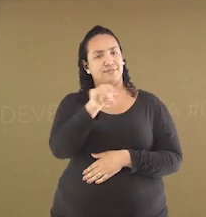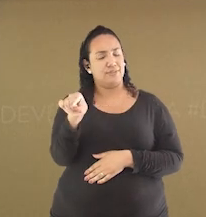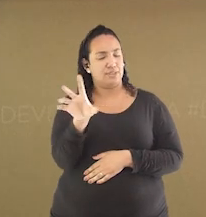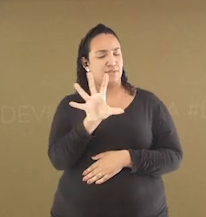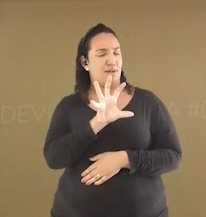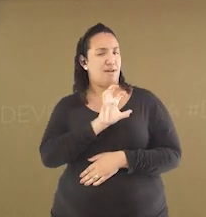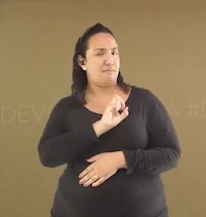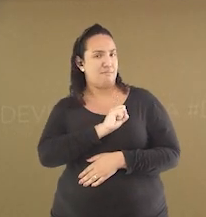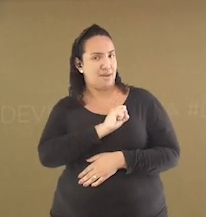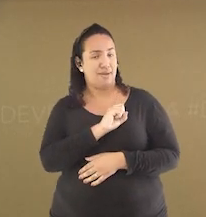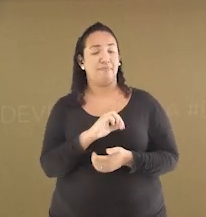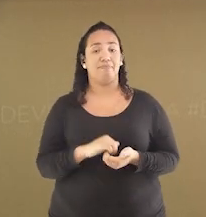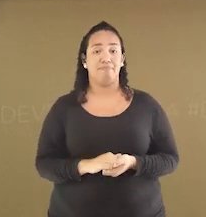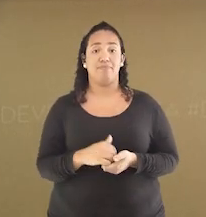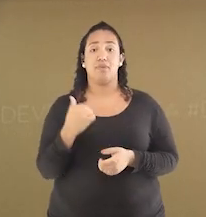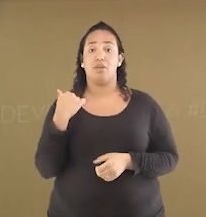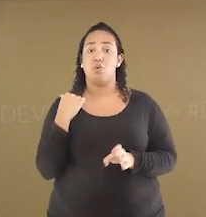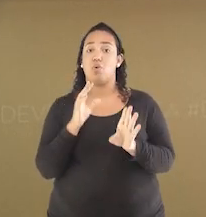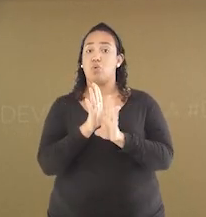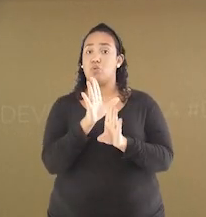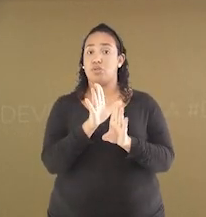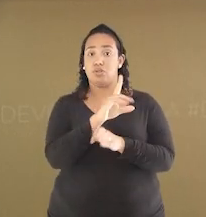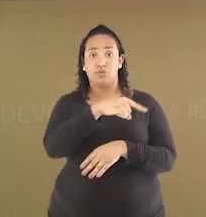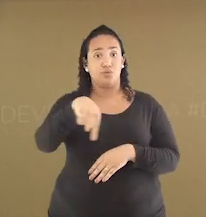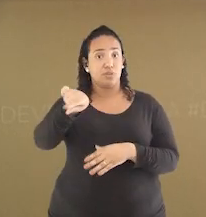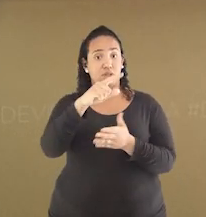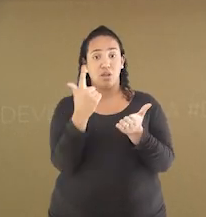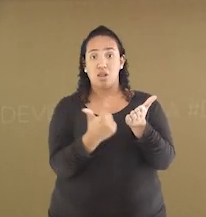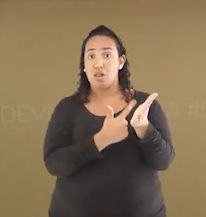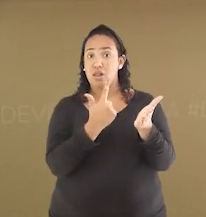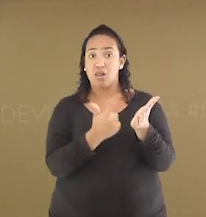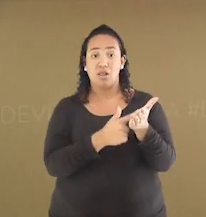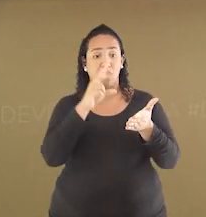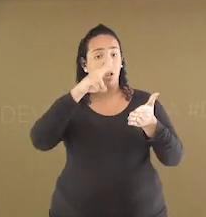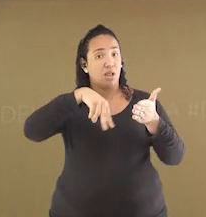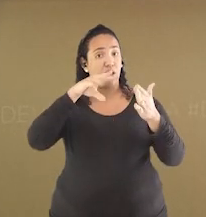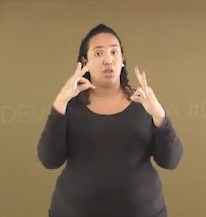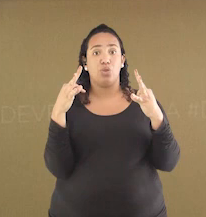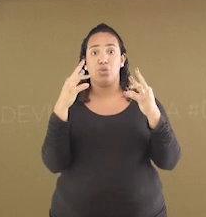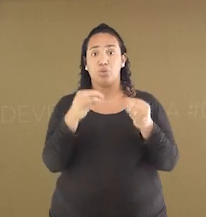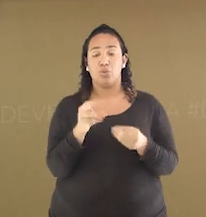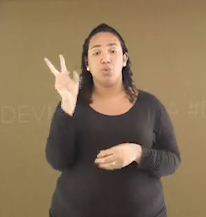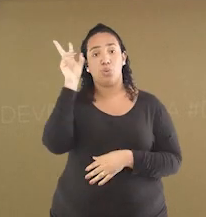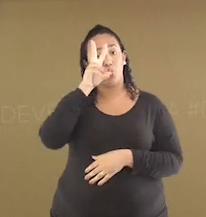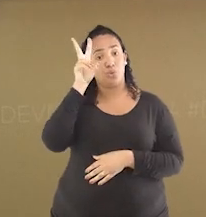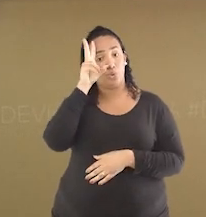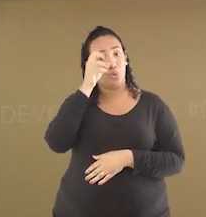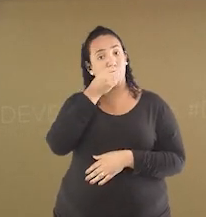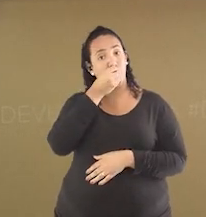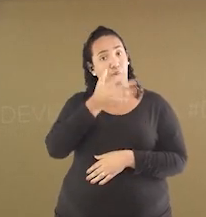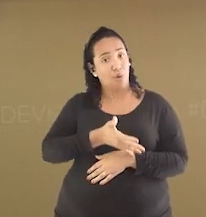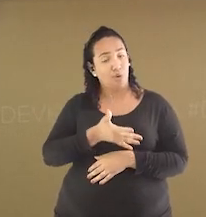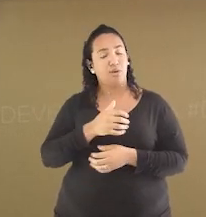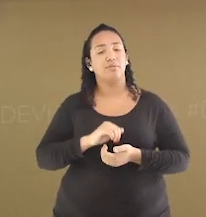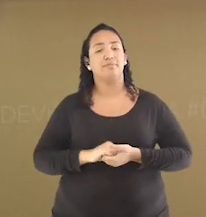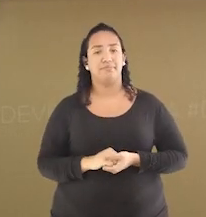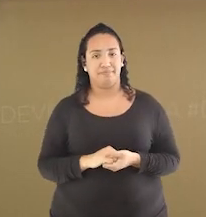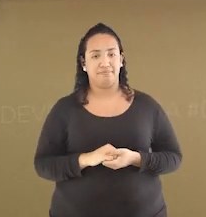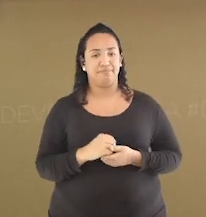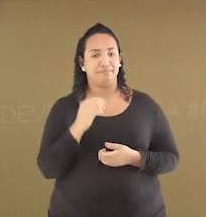vai amar. Recomendo ler a coleção inteira. É uma história melhor que a outra.